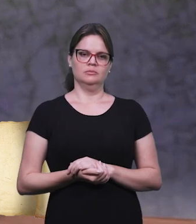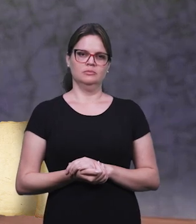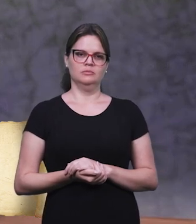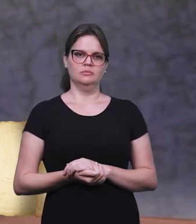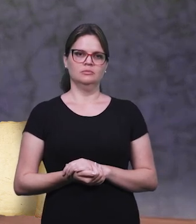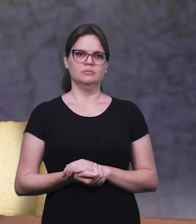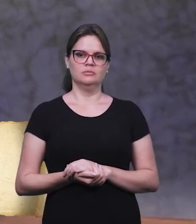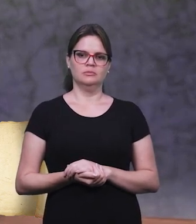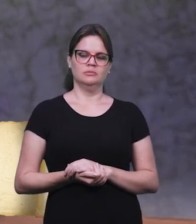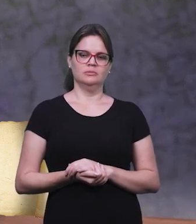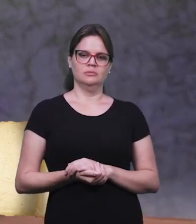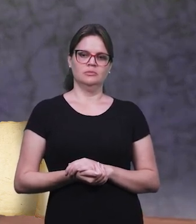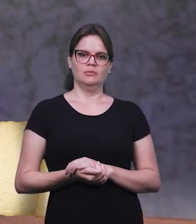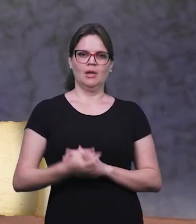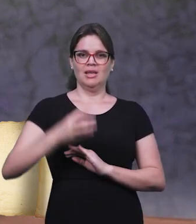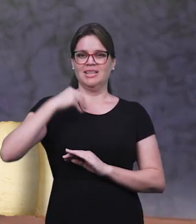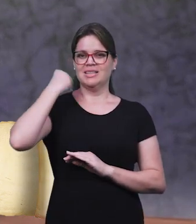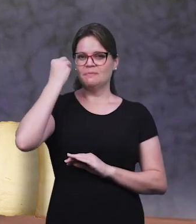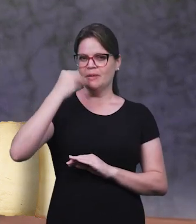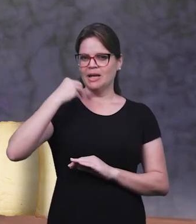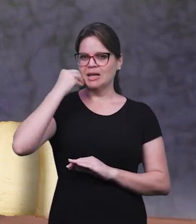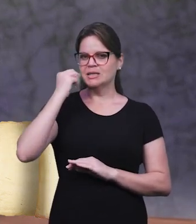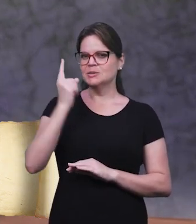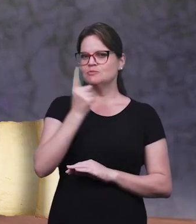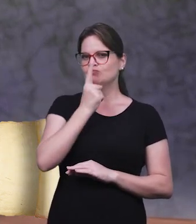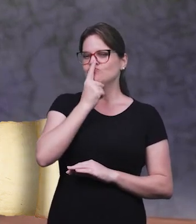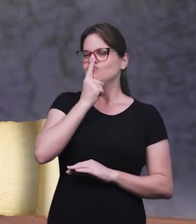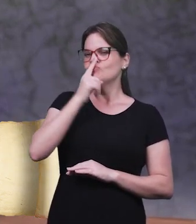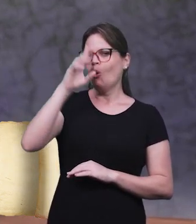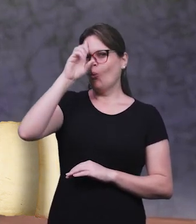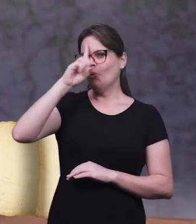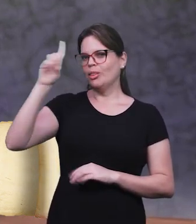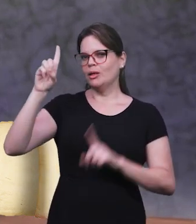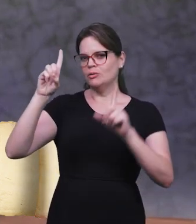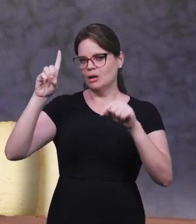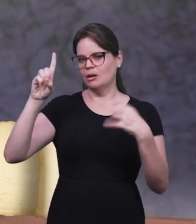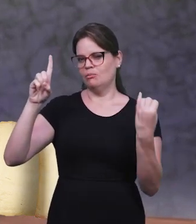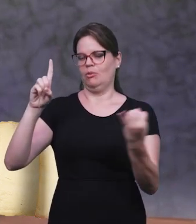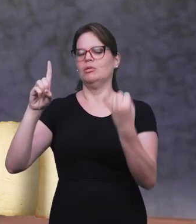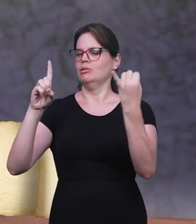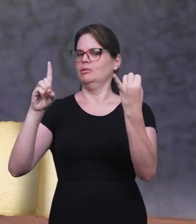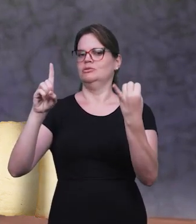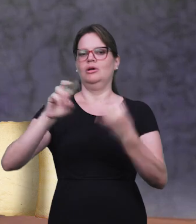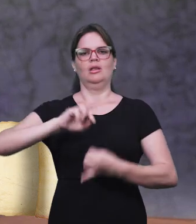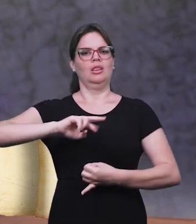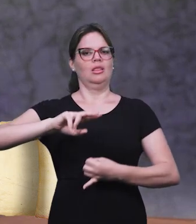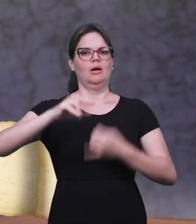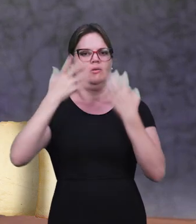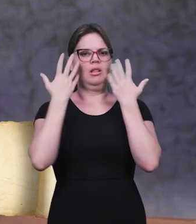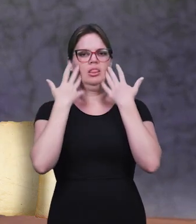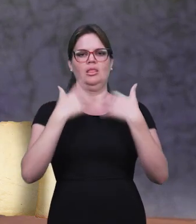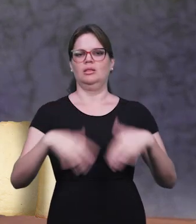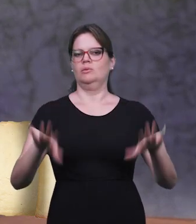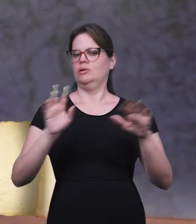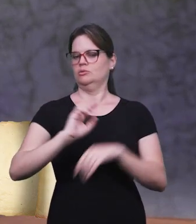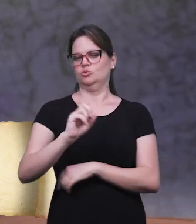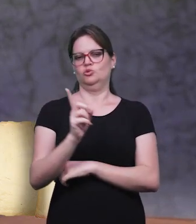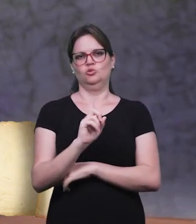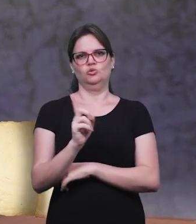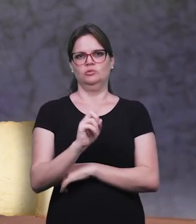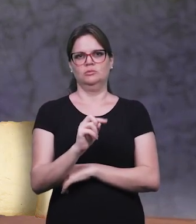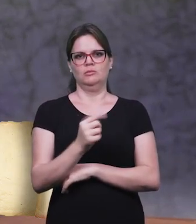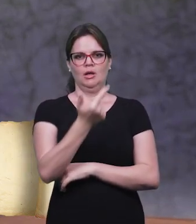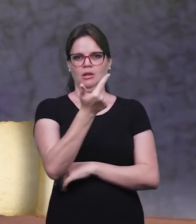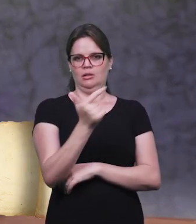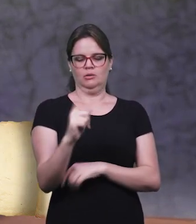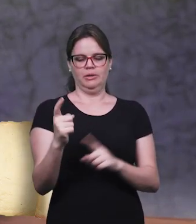como é importante uma experiência com Deus. A experiência com Deus não é natural. Não tem nada no